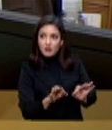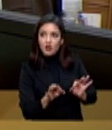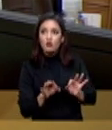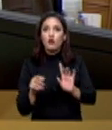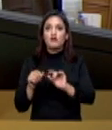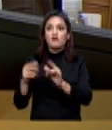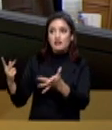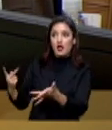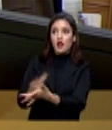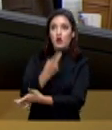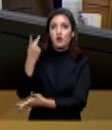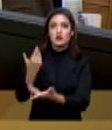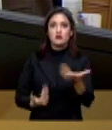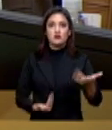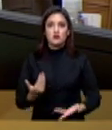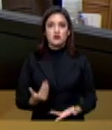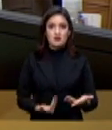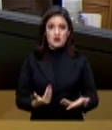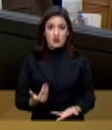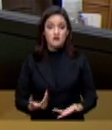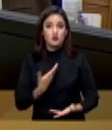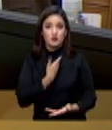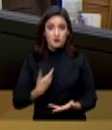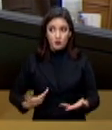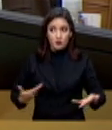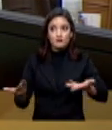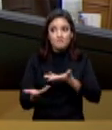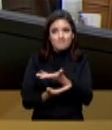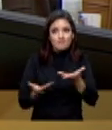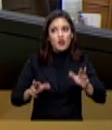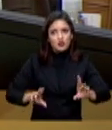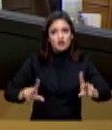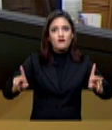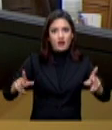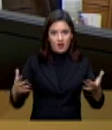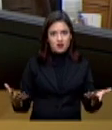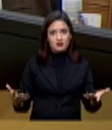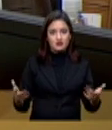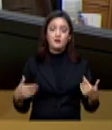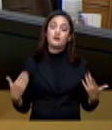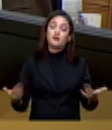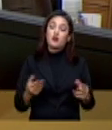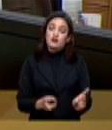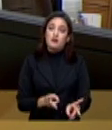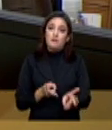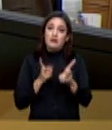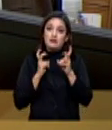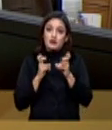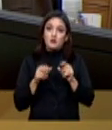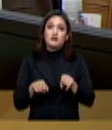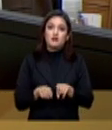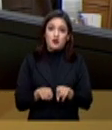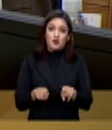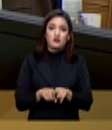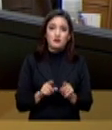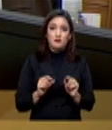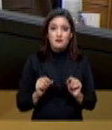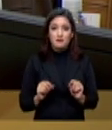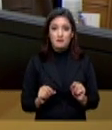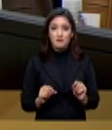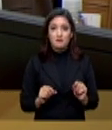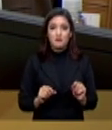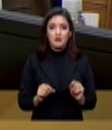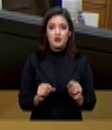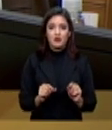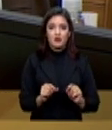do serviço público de saneamento básico esta percepção com todo respeito